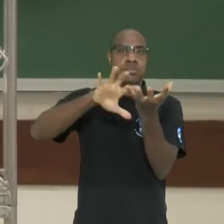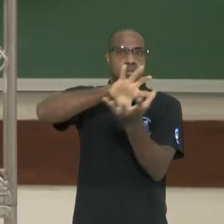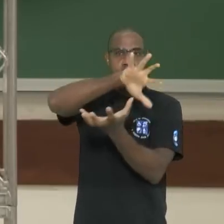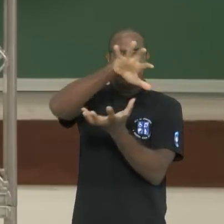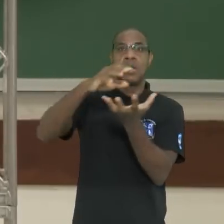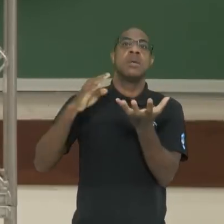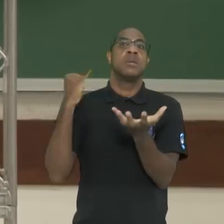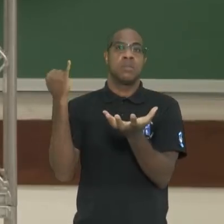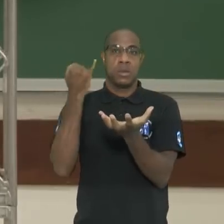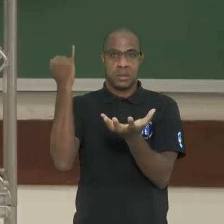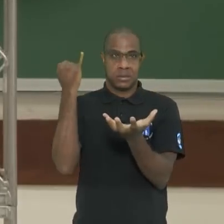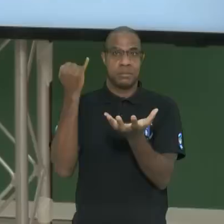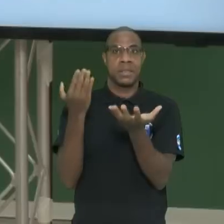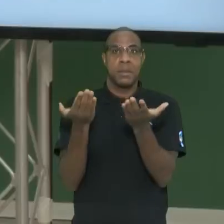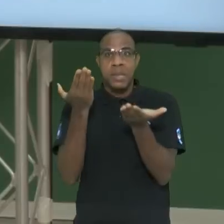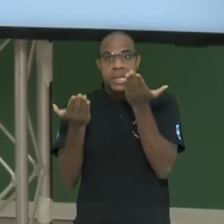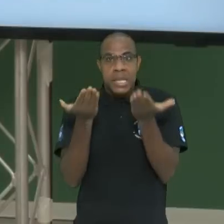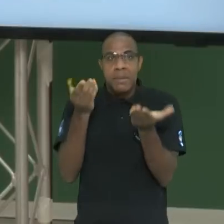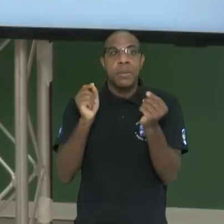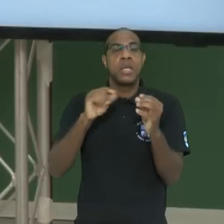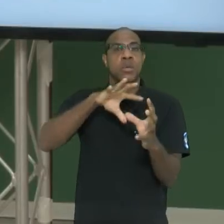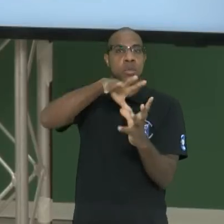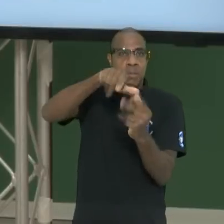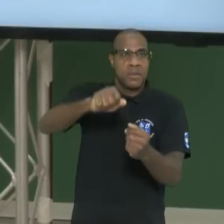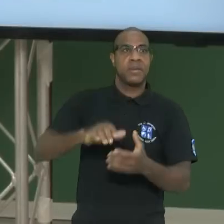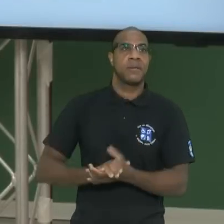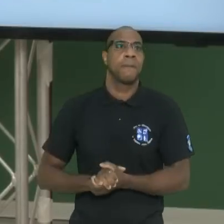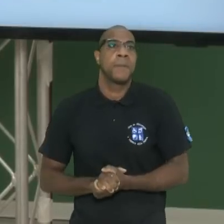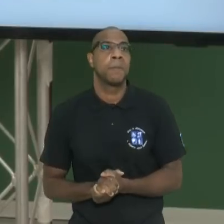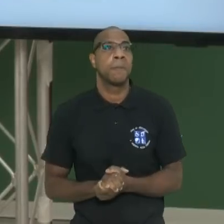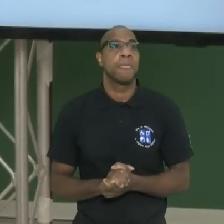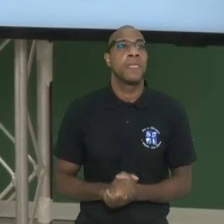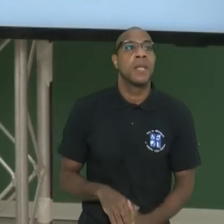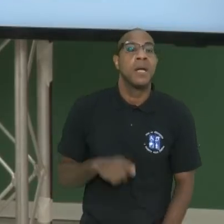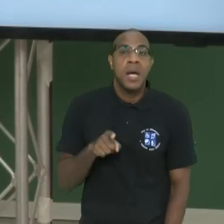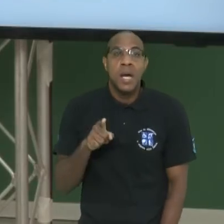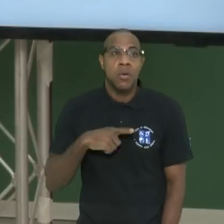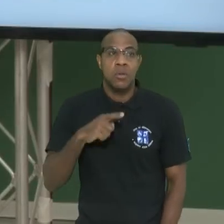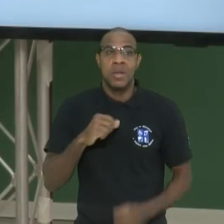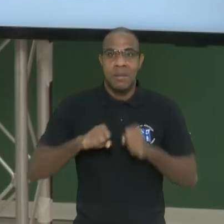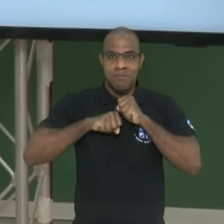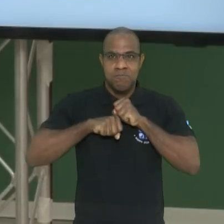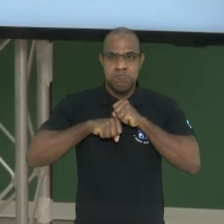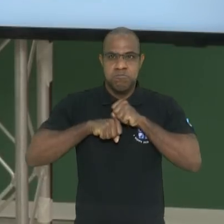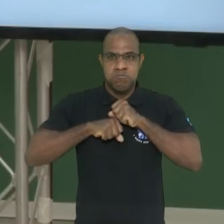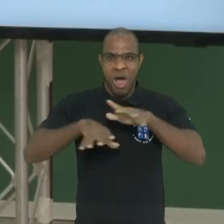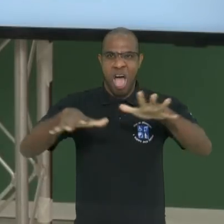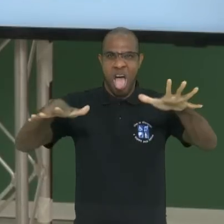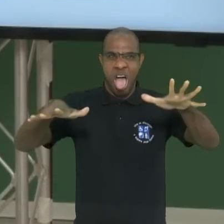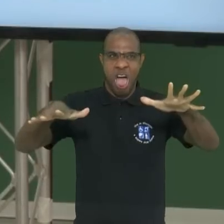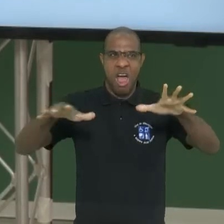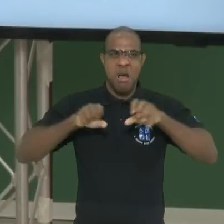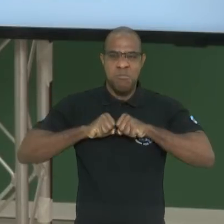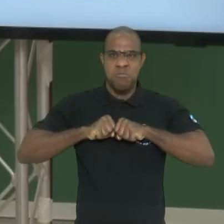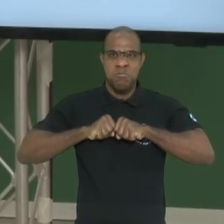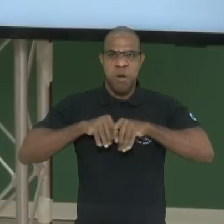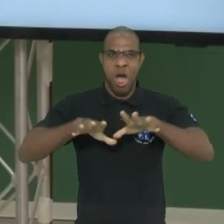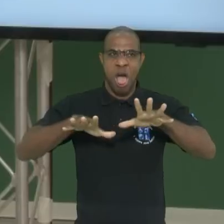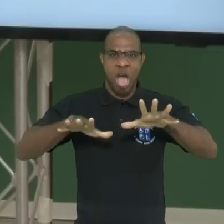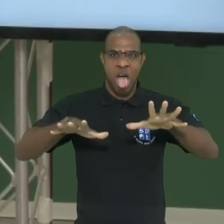planeta. Mas algumas cianobactérias, pessoal, quando se proliferam, se espalham, se